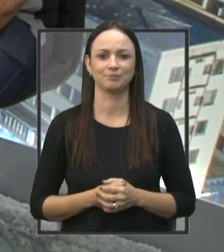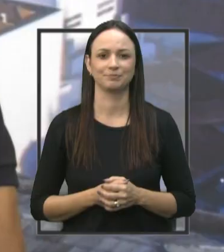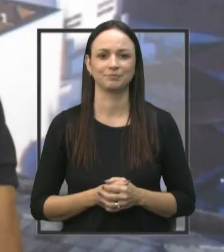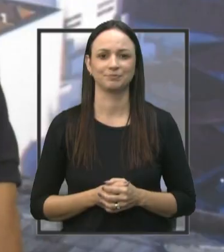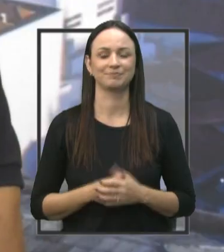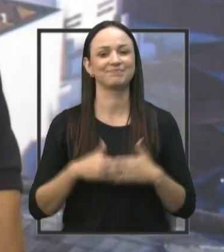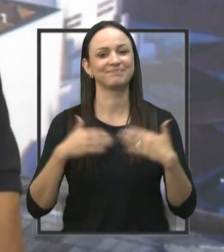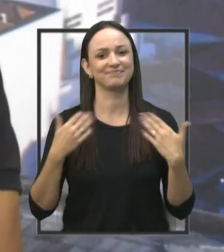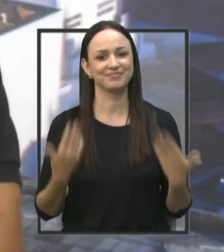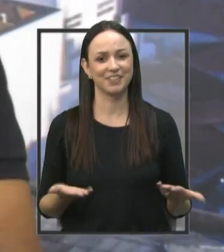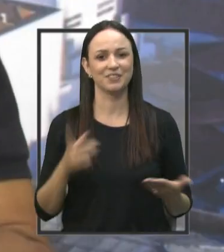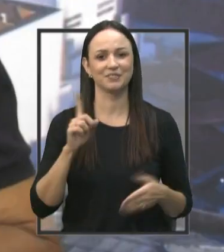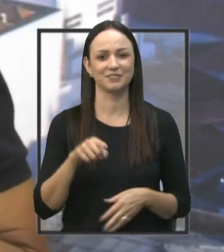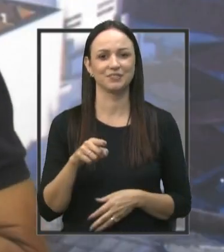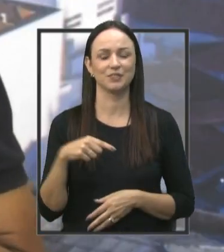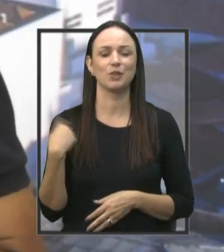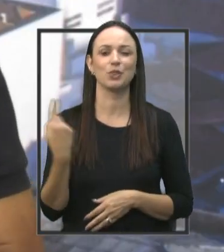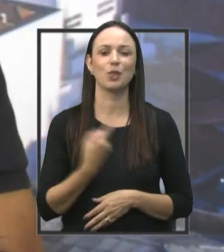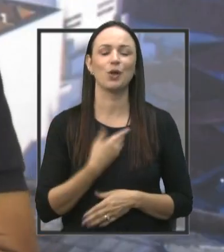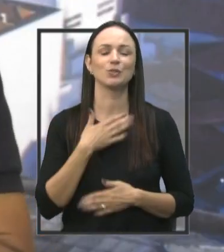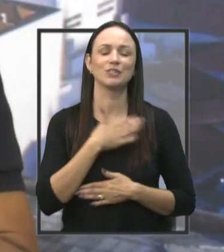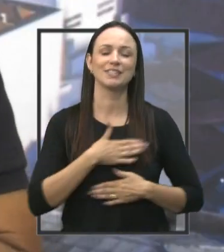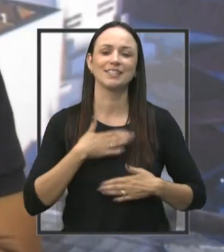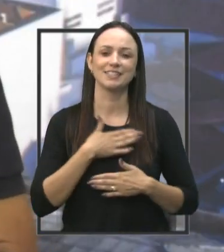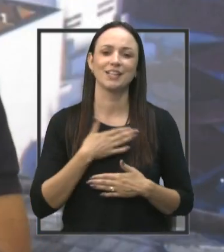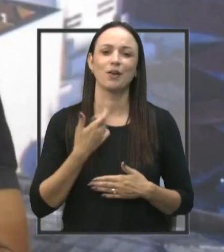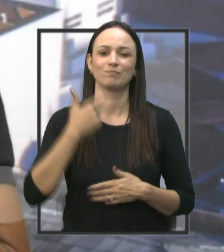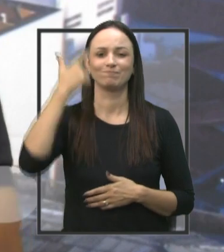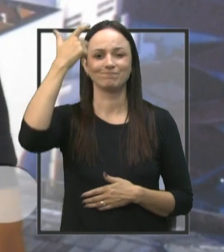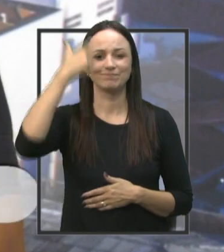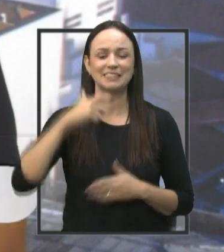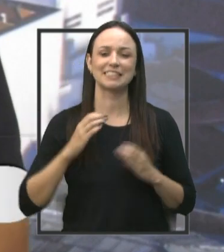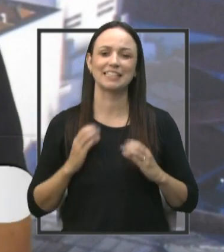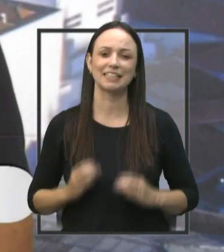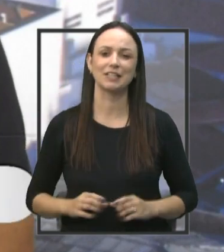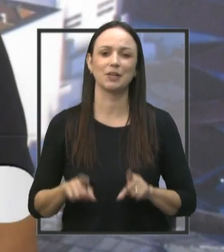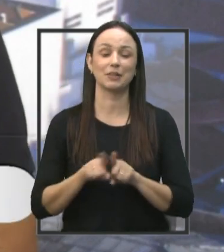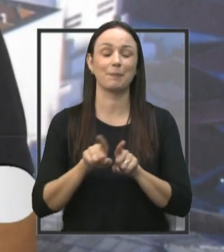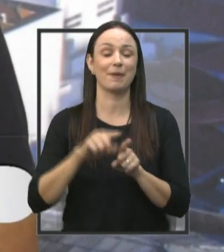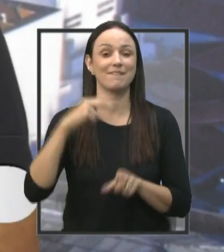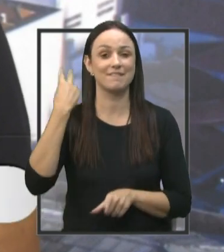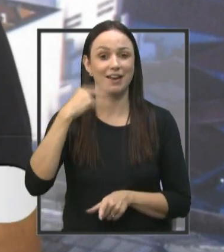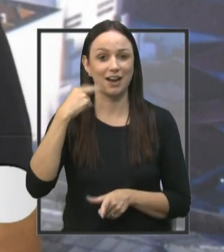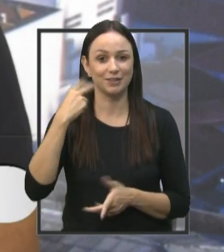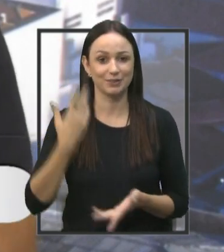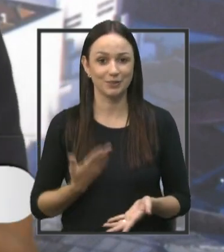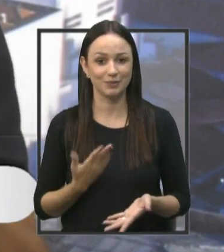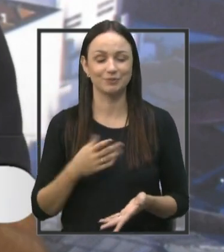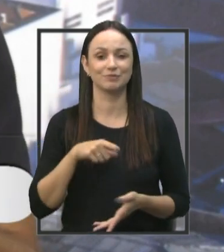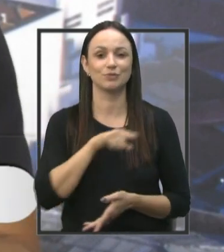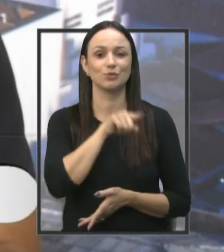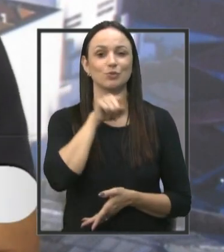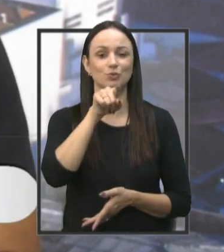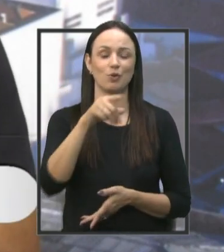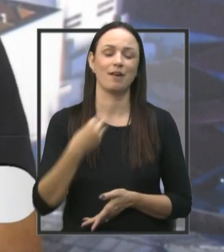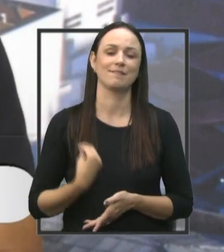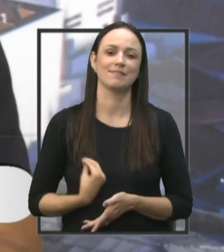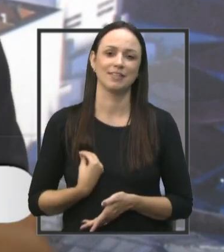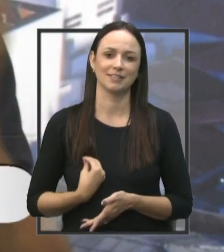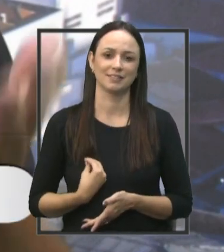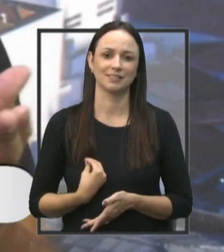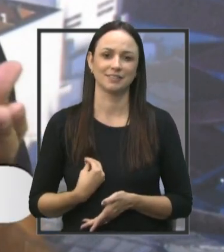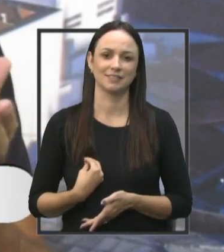2023. Então é isso, né? O nosso desejo como cidadão, como vereador, é que a sua